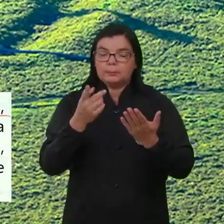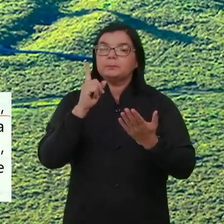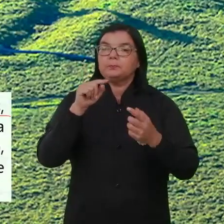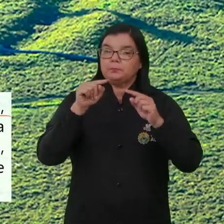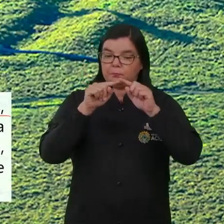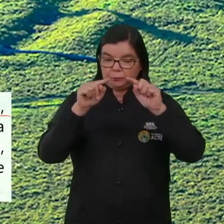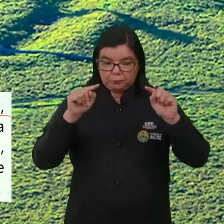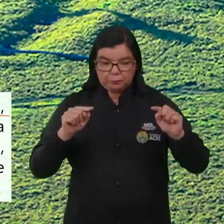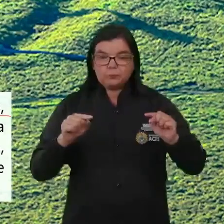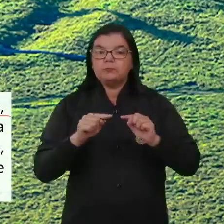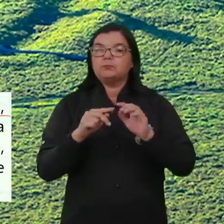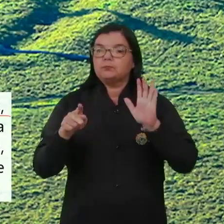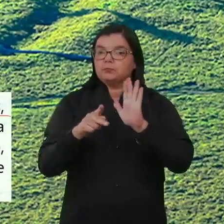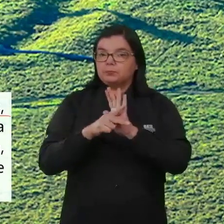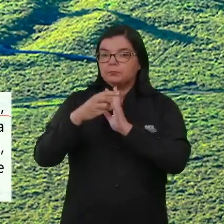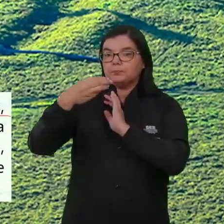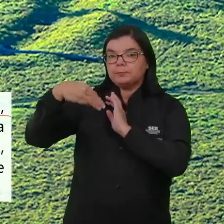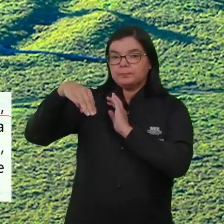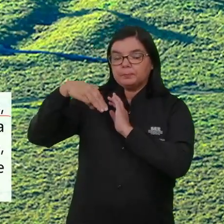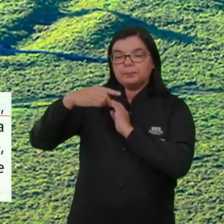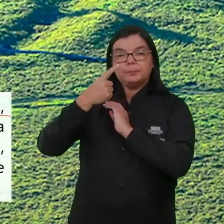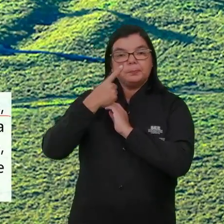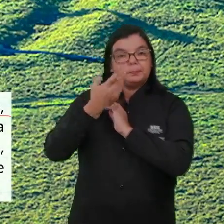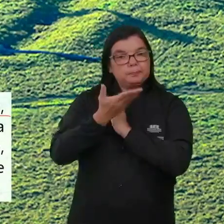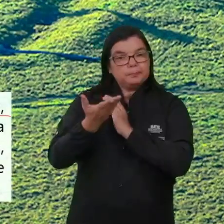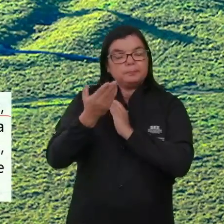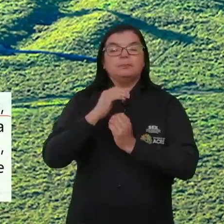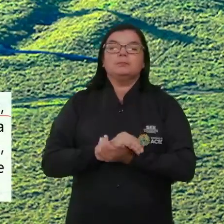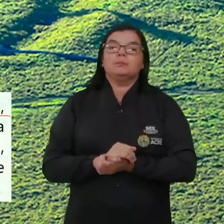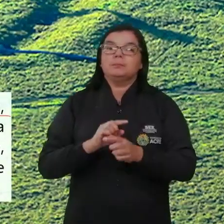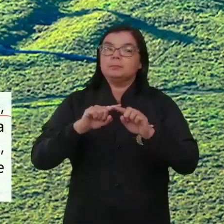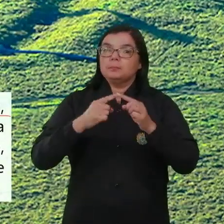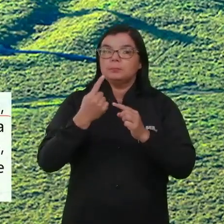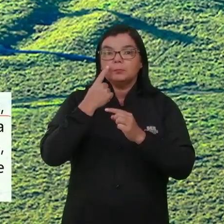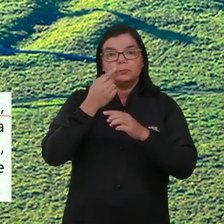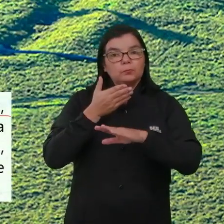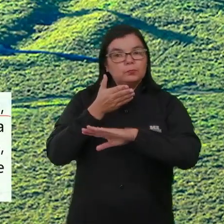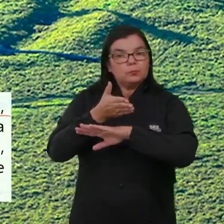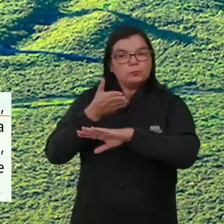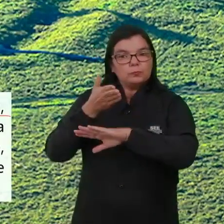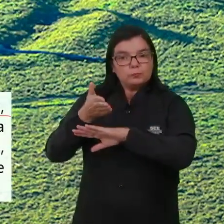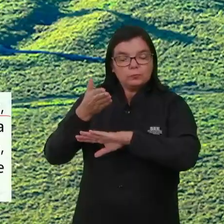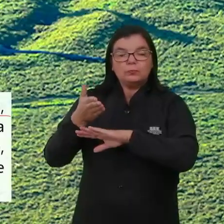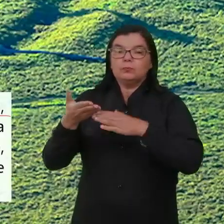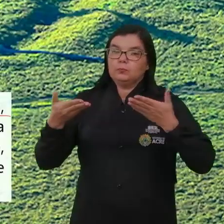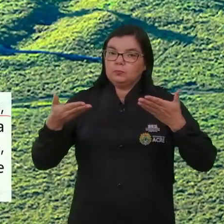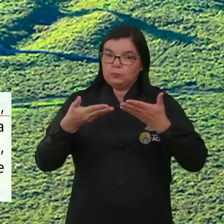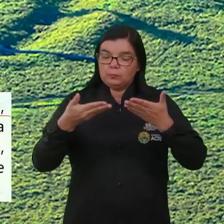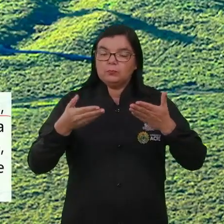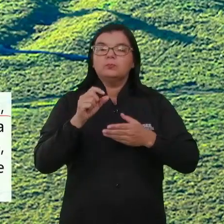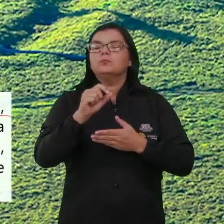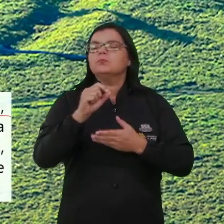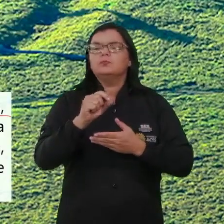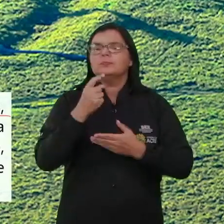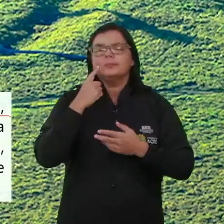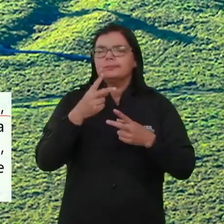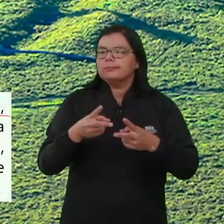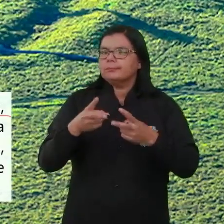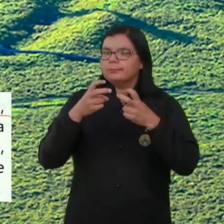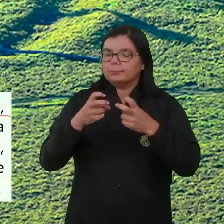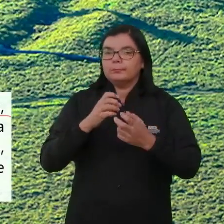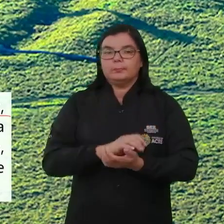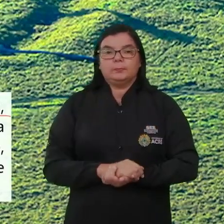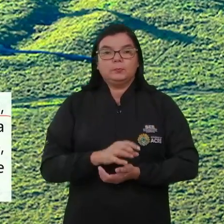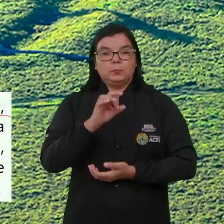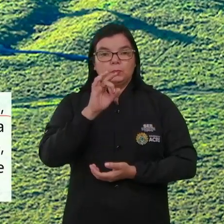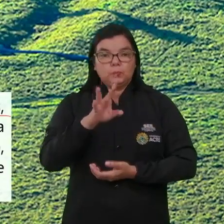forma geométrica, conforme vocês vão observar. Só que se você visitar um geoglifo hoje, o que você vai ver? Você vai ver